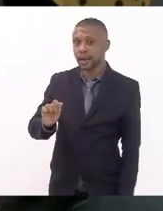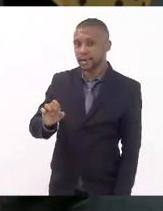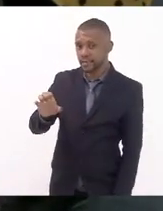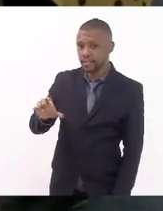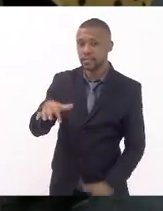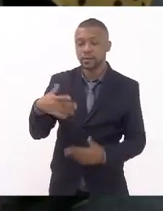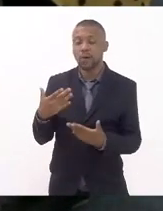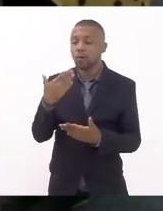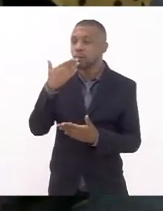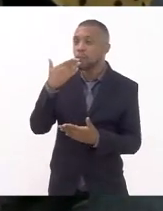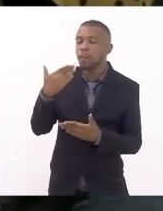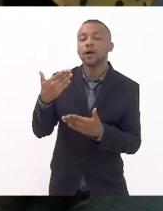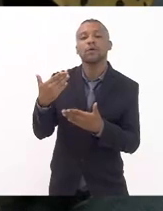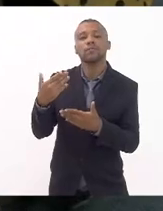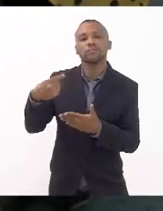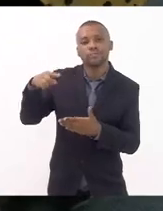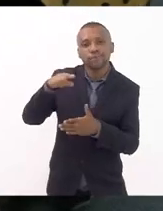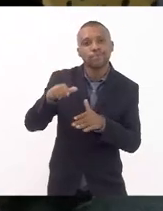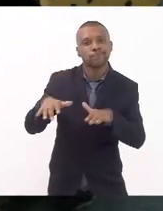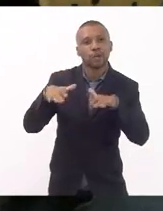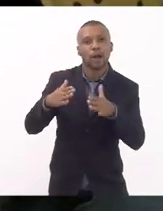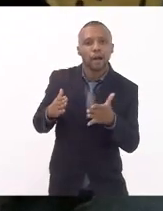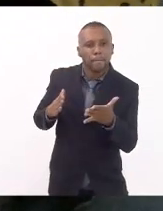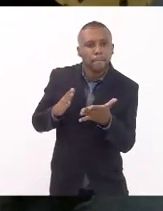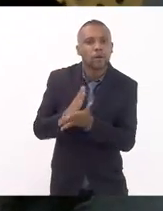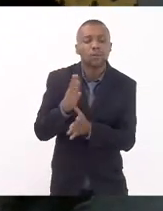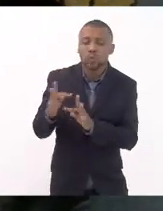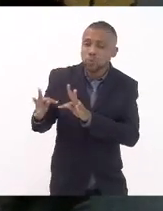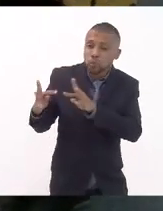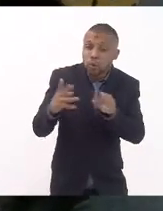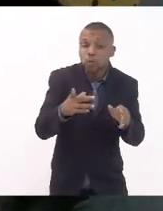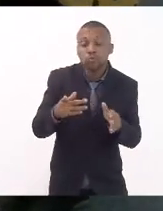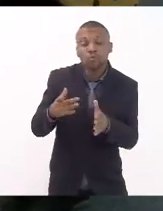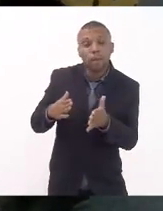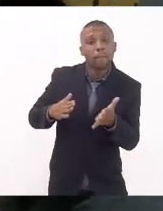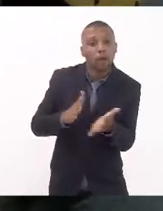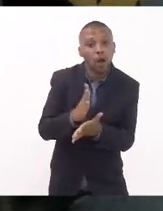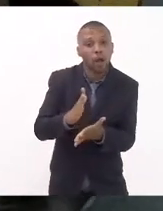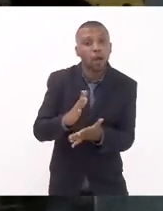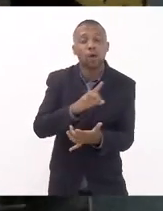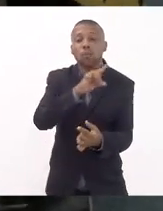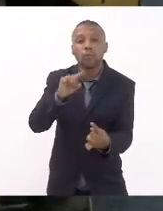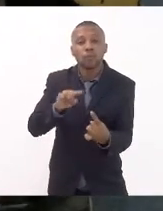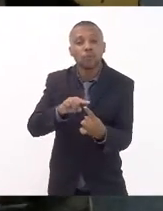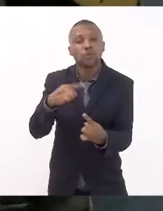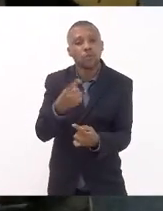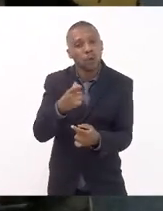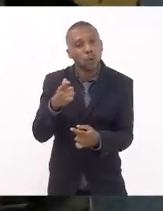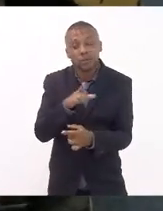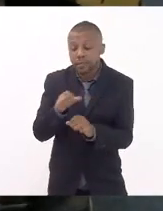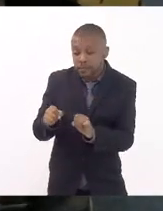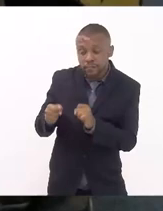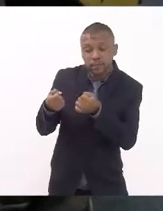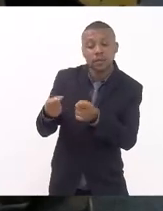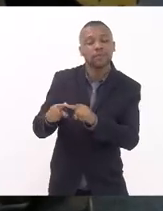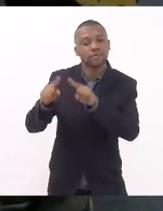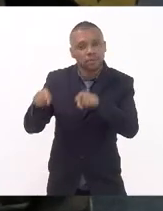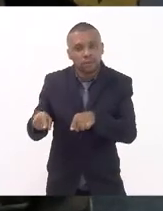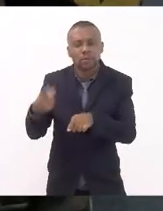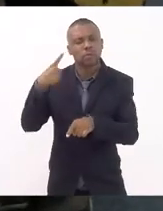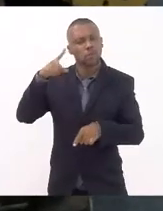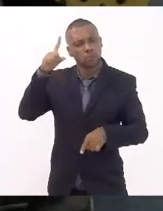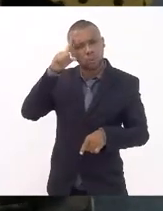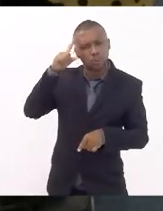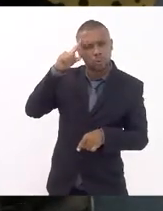peço a aprovação desse plenário de forma unânime para que a gente possa defender esses servidores que são diariamente